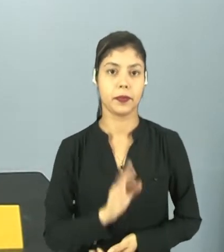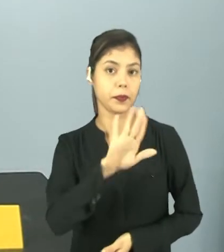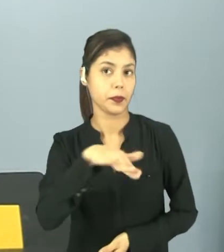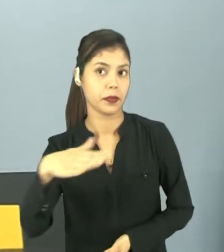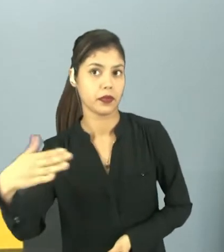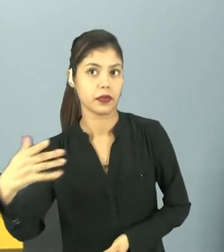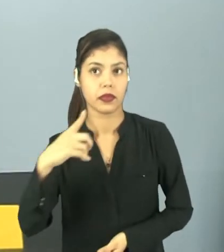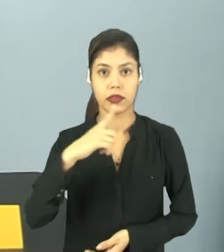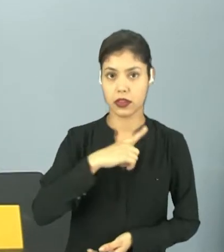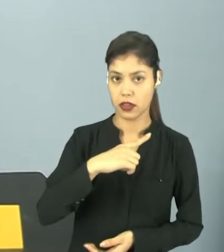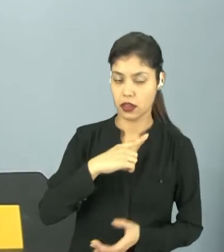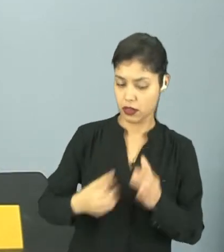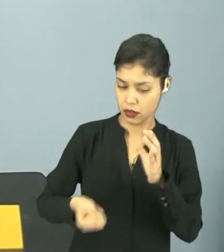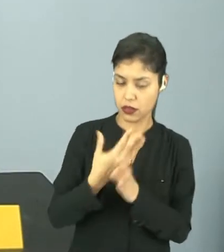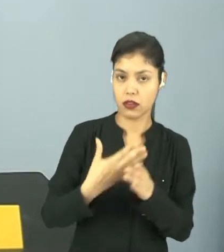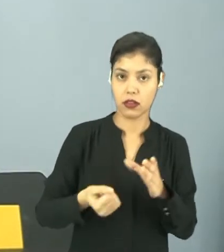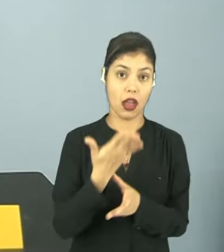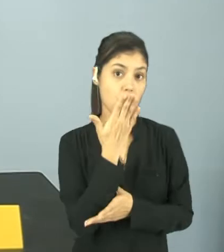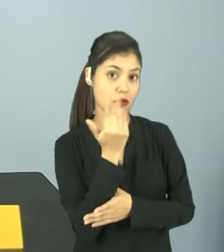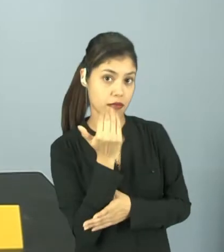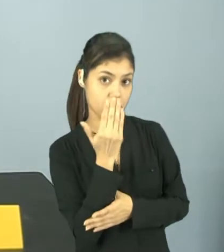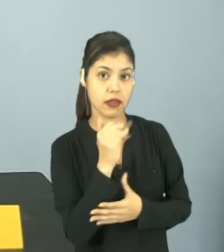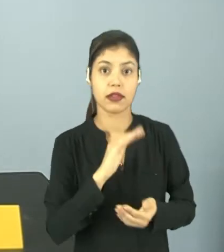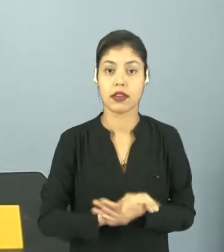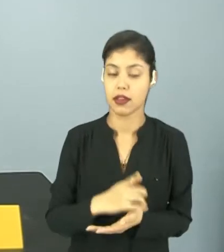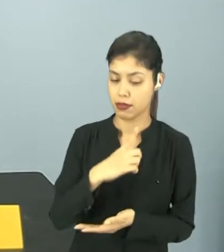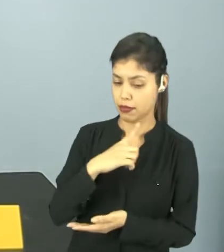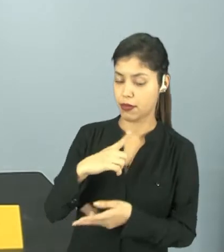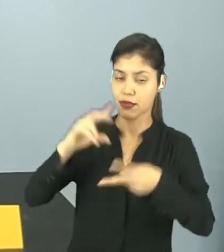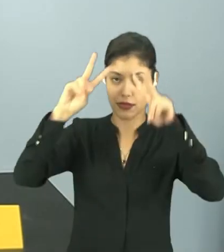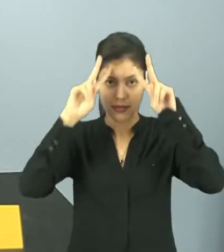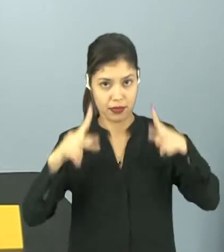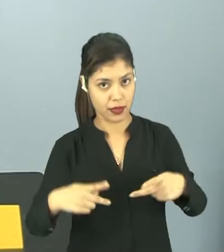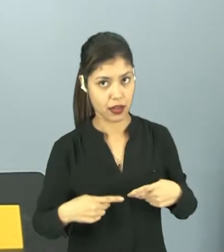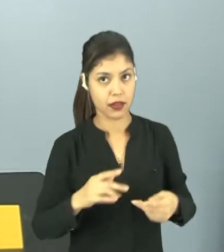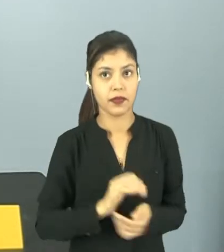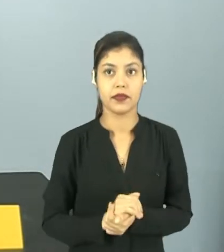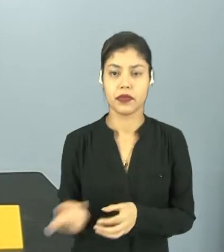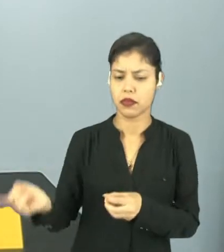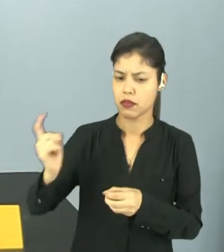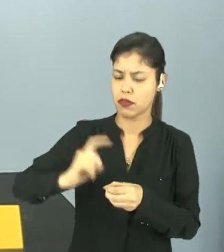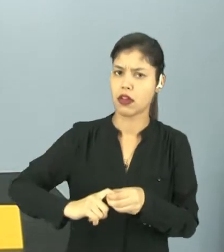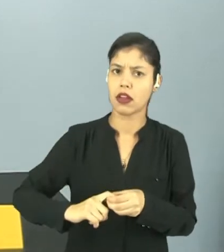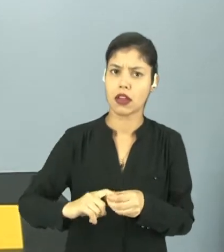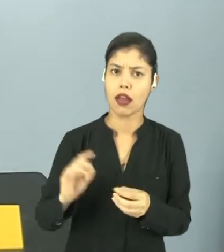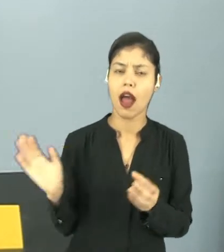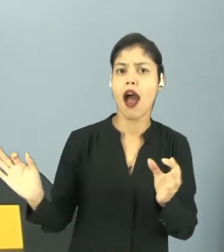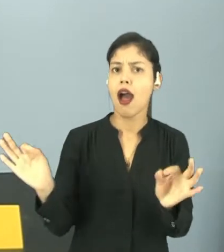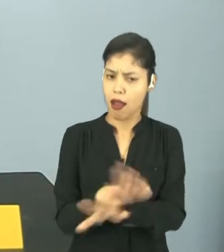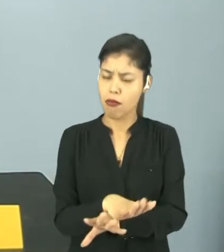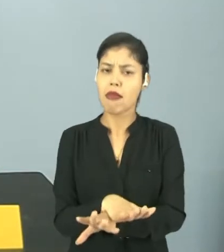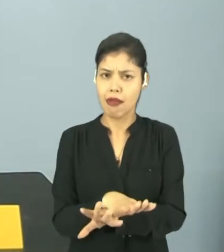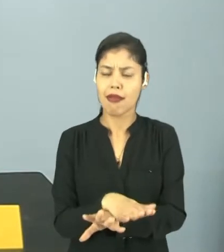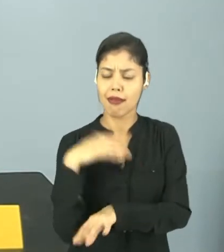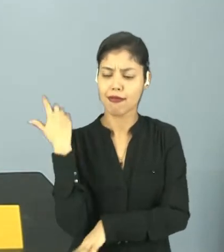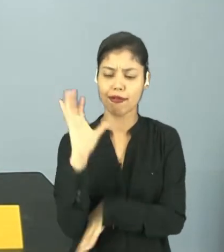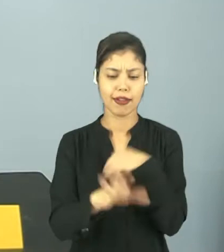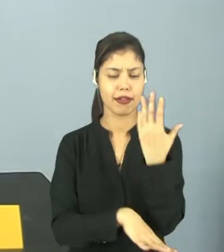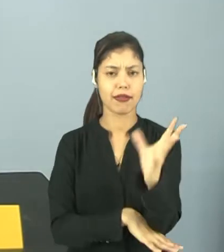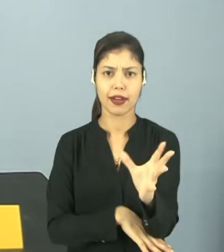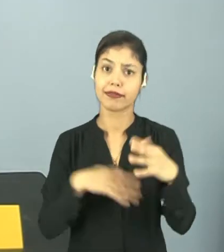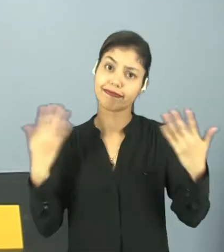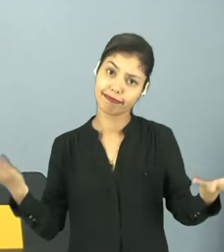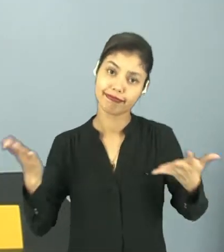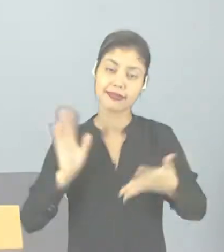Quando a forma de produzir e de se alimentar dos seres humanos, elas não venham a agredir a natureza e nem destruir